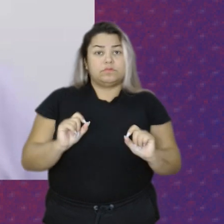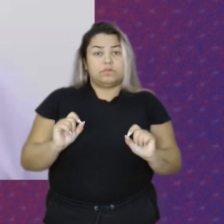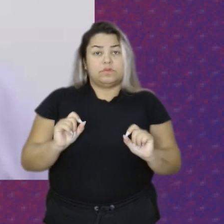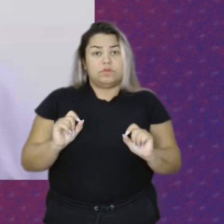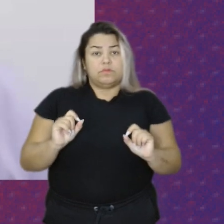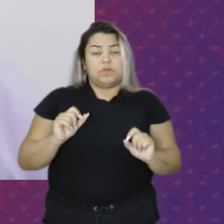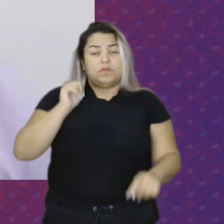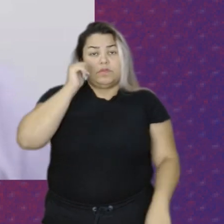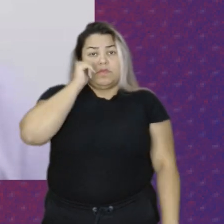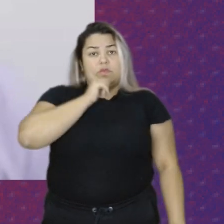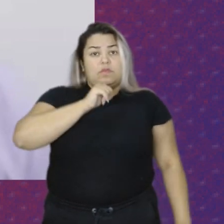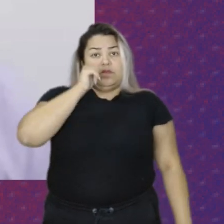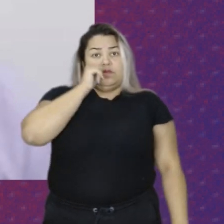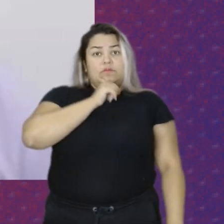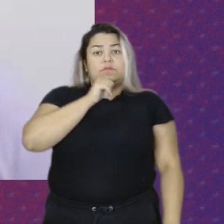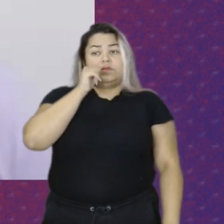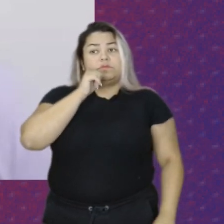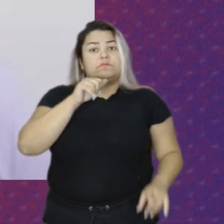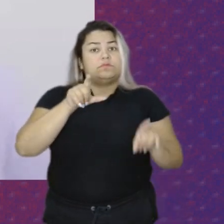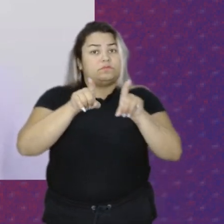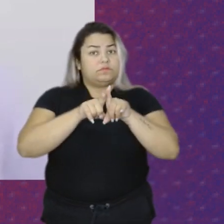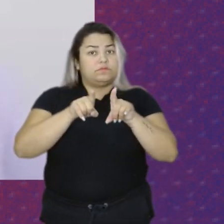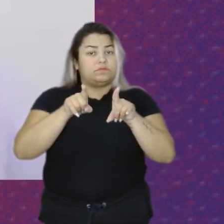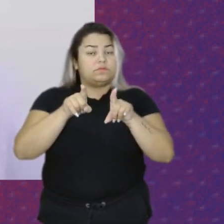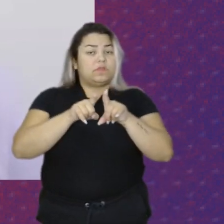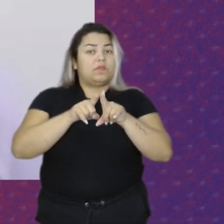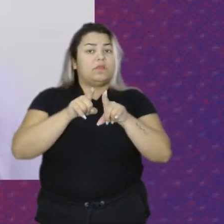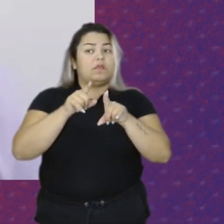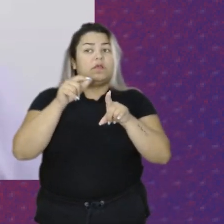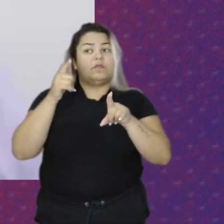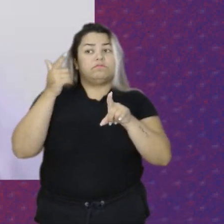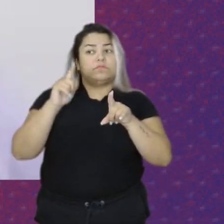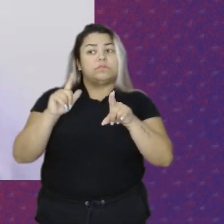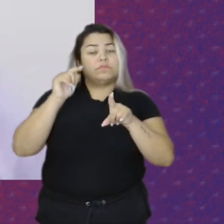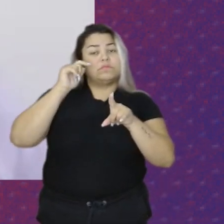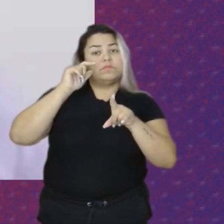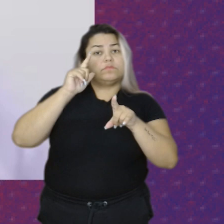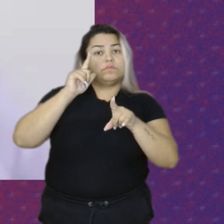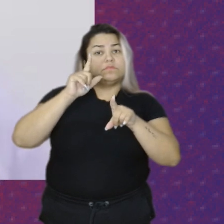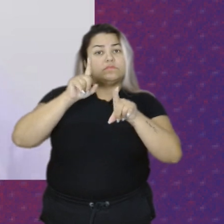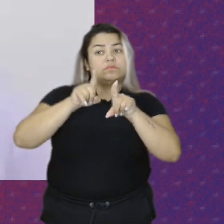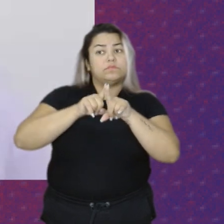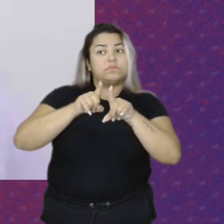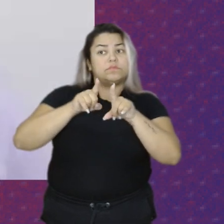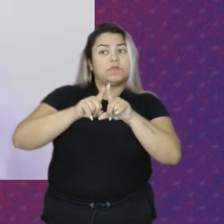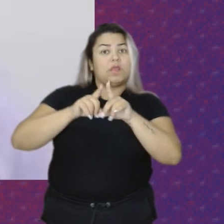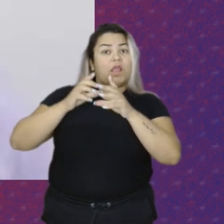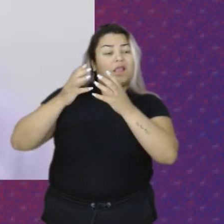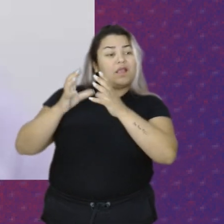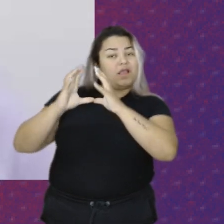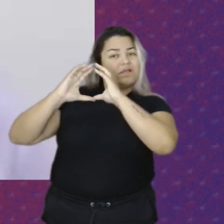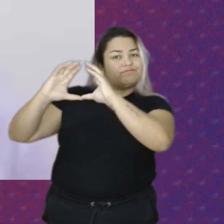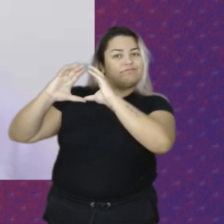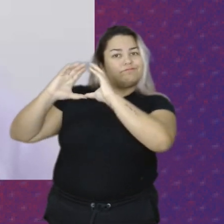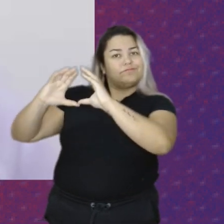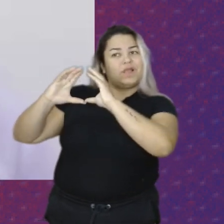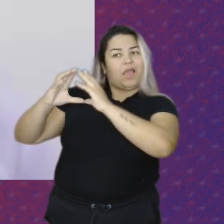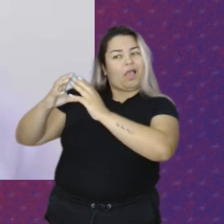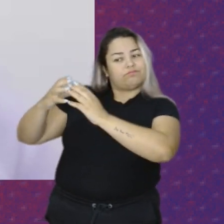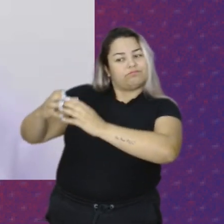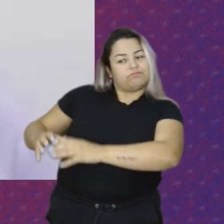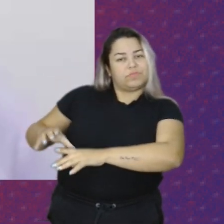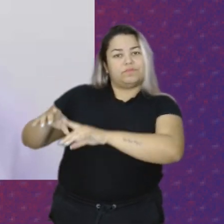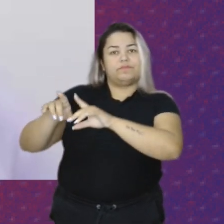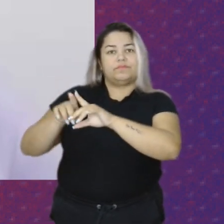nas mulheres extrativistas, das mulheres quebradeiras de coco, das mulheres